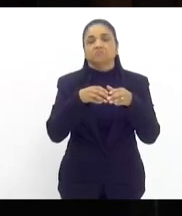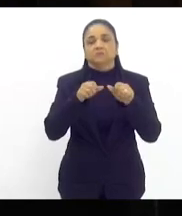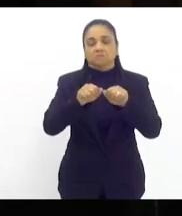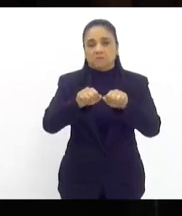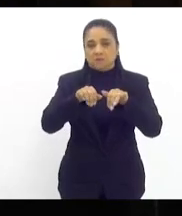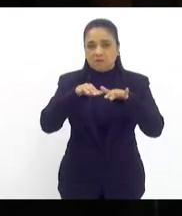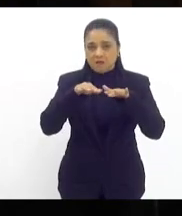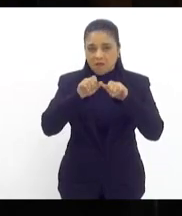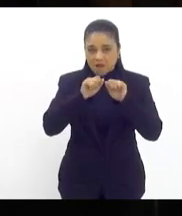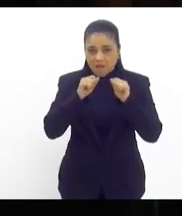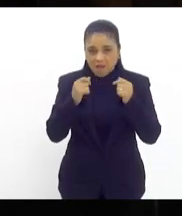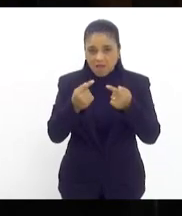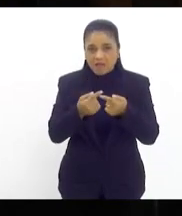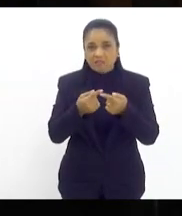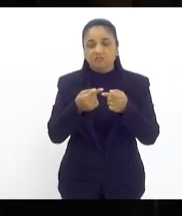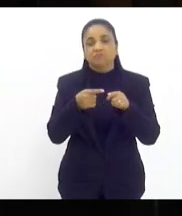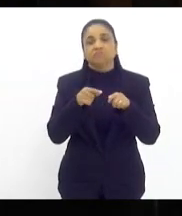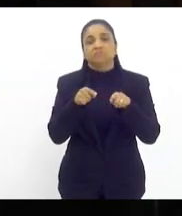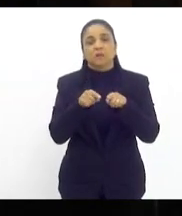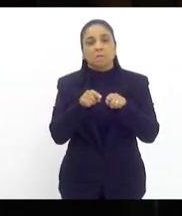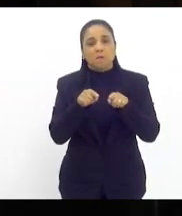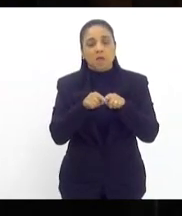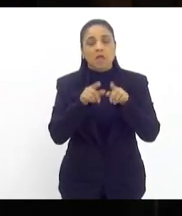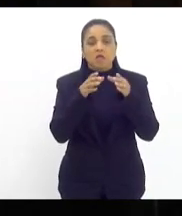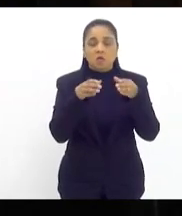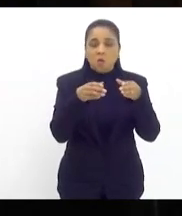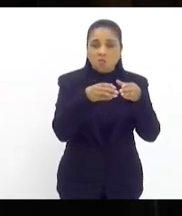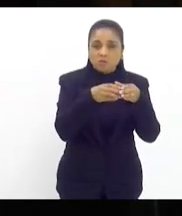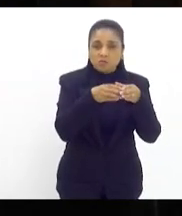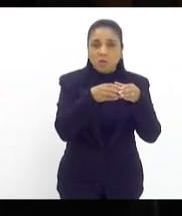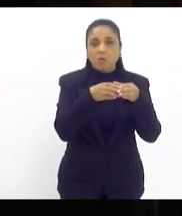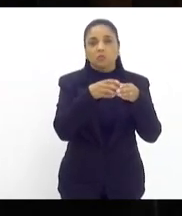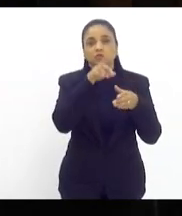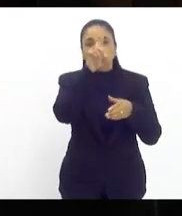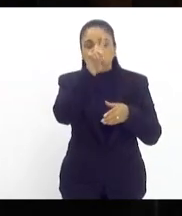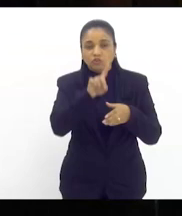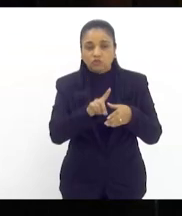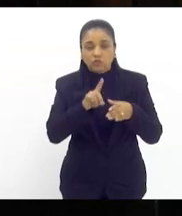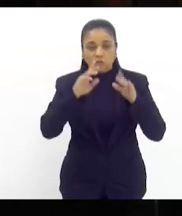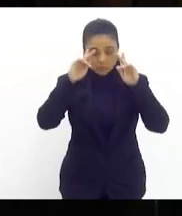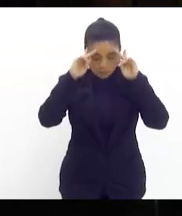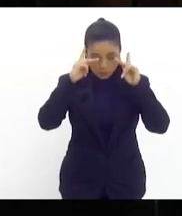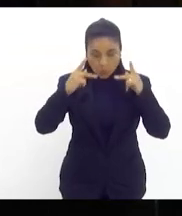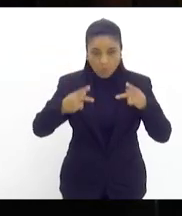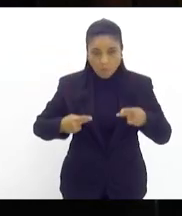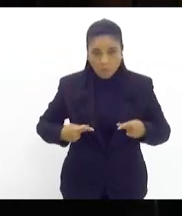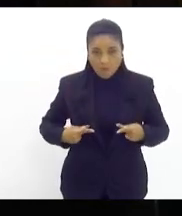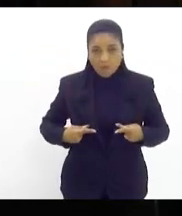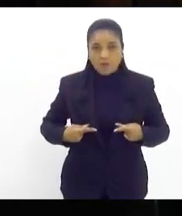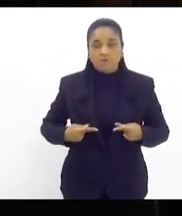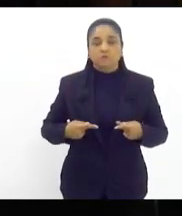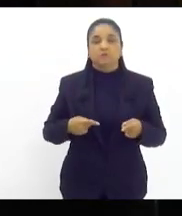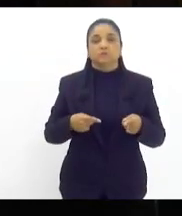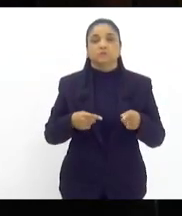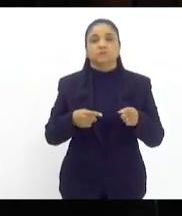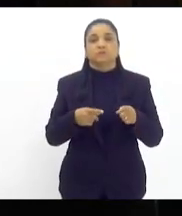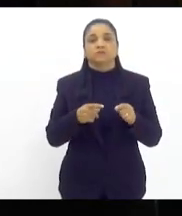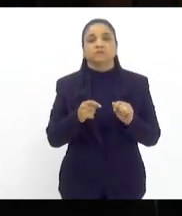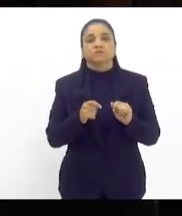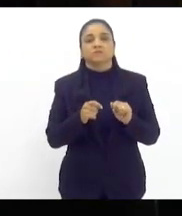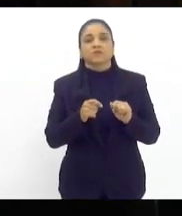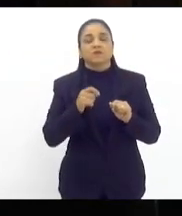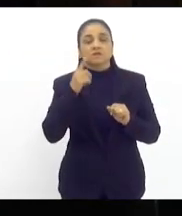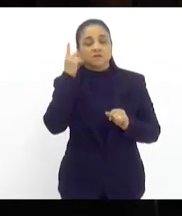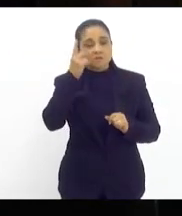muito tempo aparelhada tal qual a comissão de direitos humanos a gente sabe exatamente a história dessa comissão na casa deputado Galberto uma parte